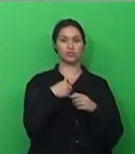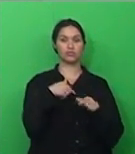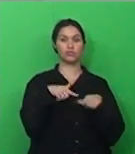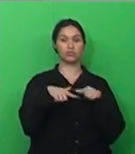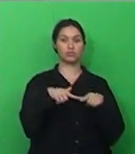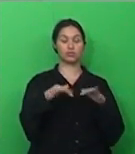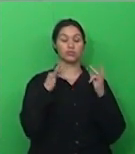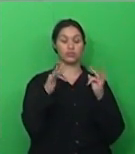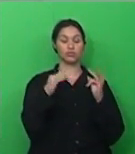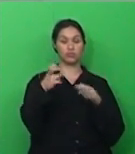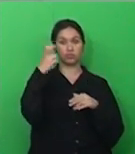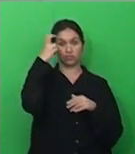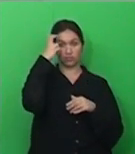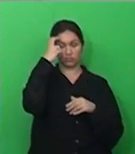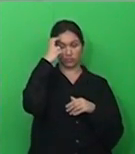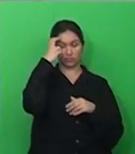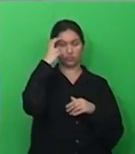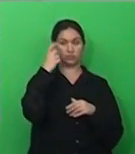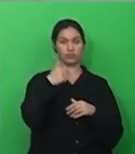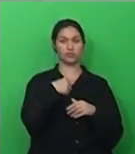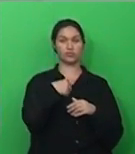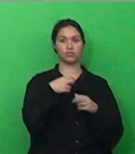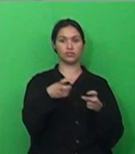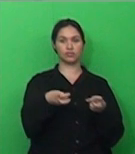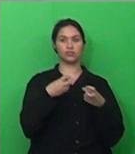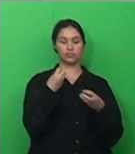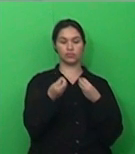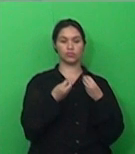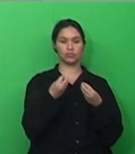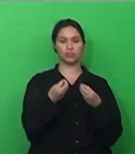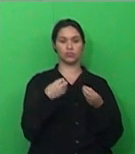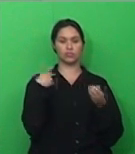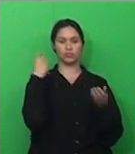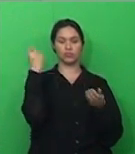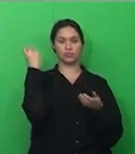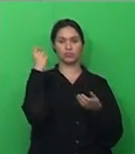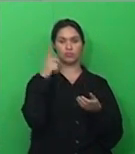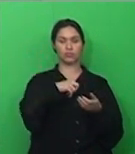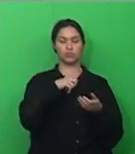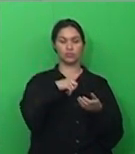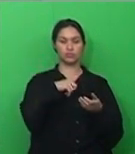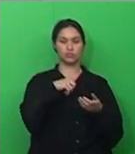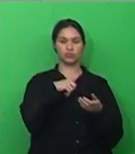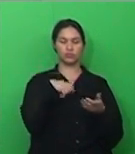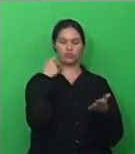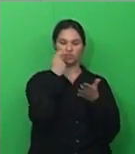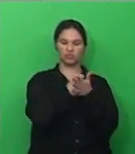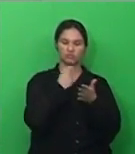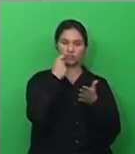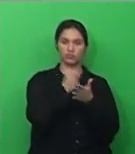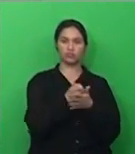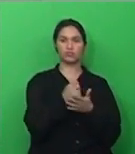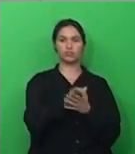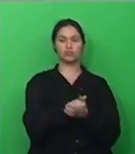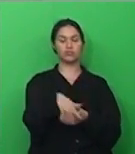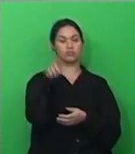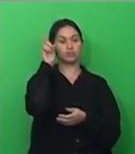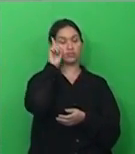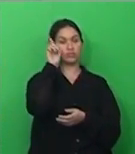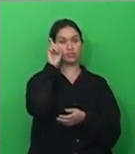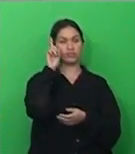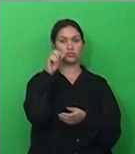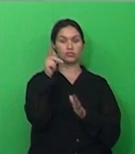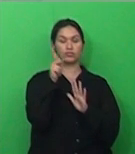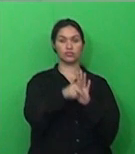vi de perto, né, por um período, a luta que vocês enfrentam dia após dia para que esse projeto,